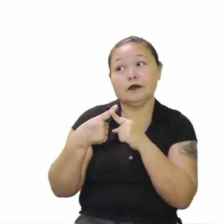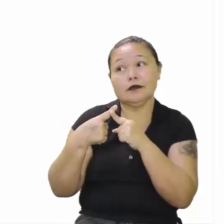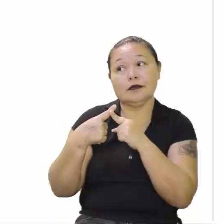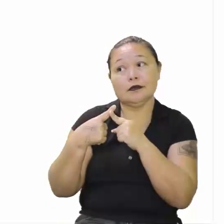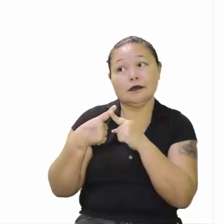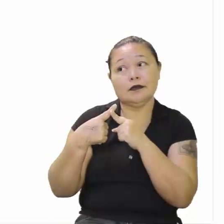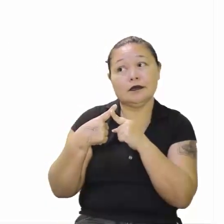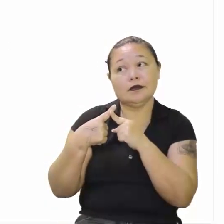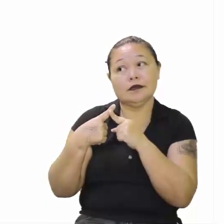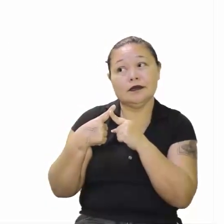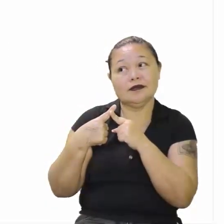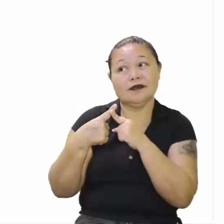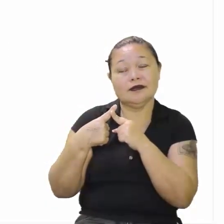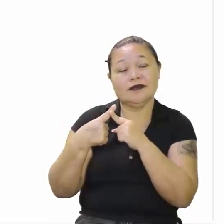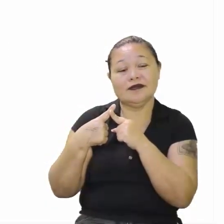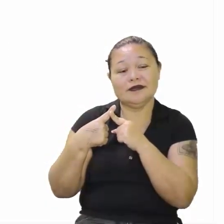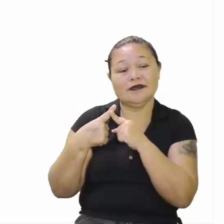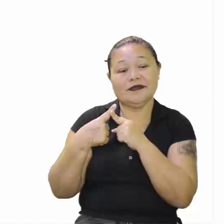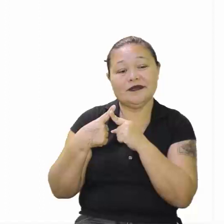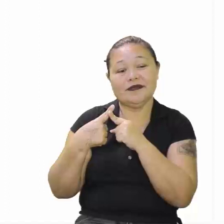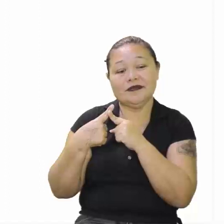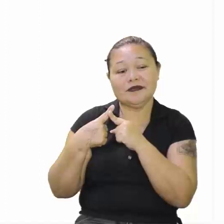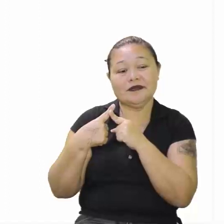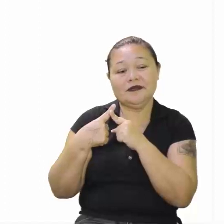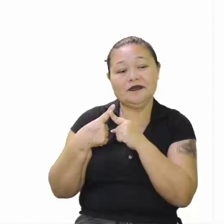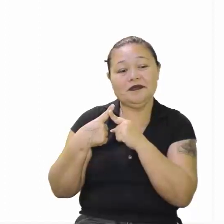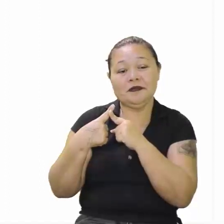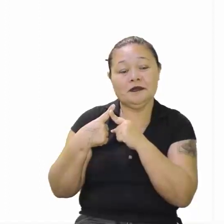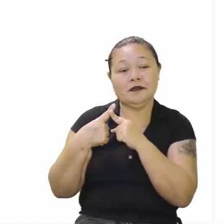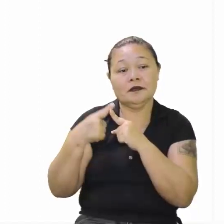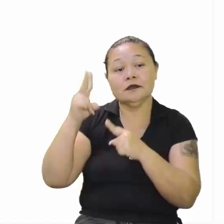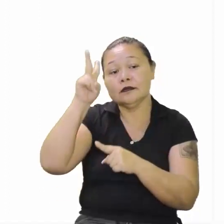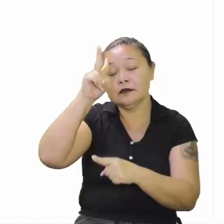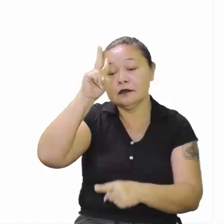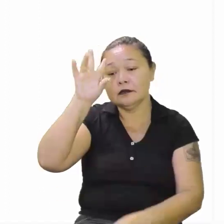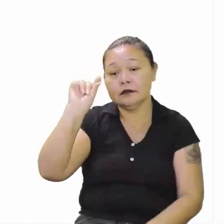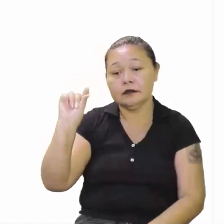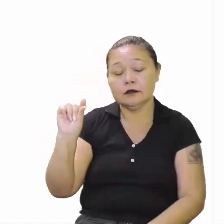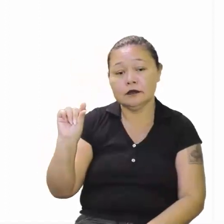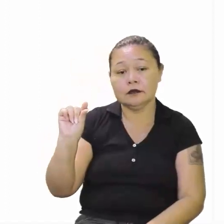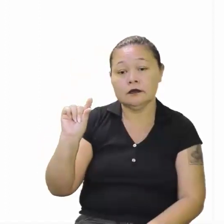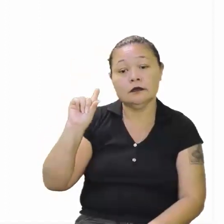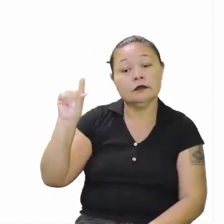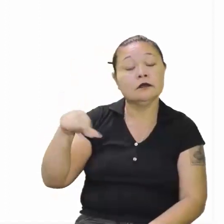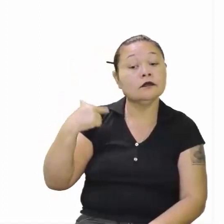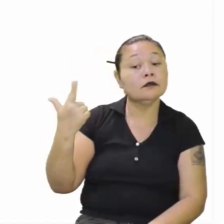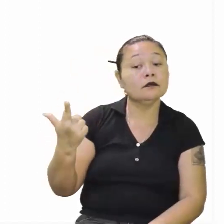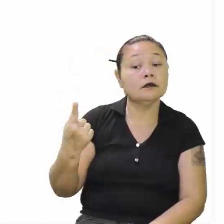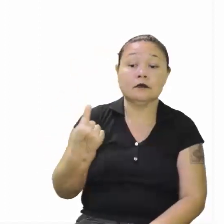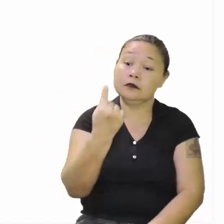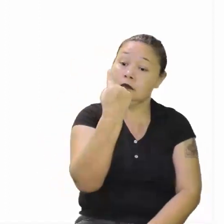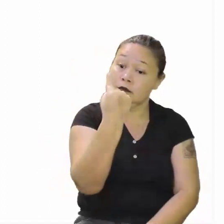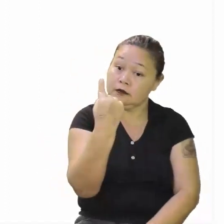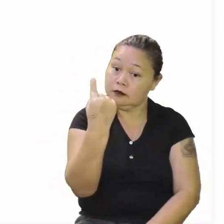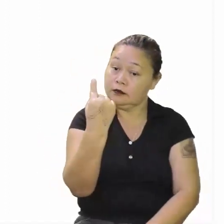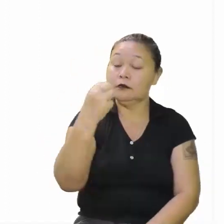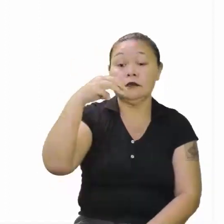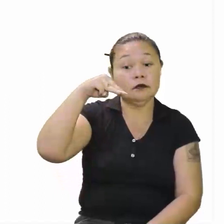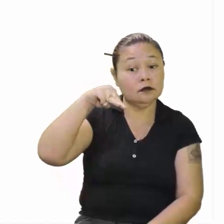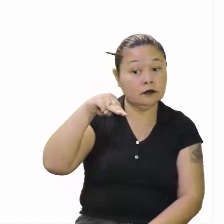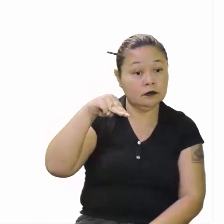olha só para lembrar aqui um pouquinho. Quando eu pego 1 metro